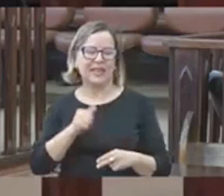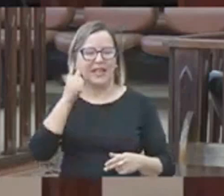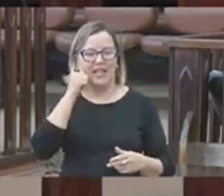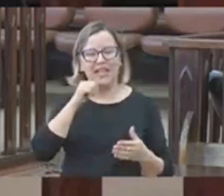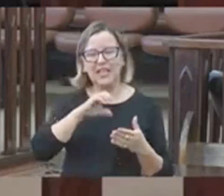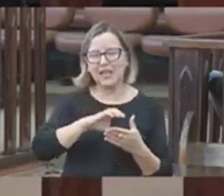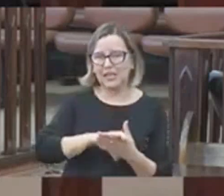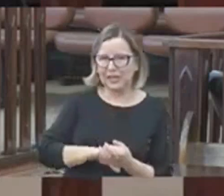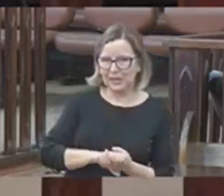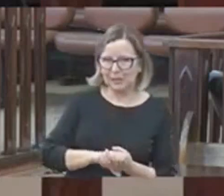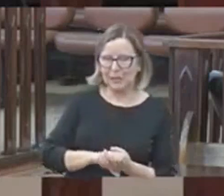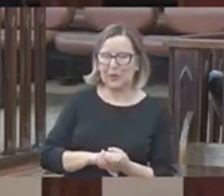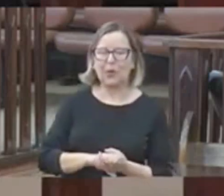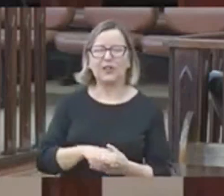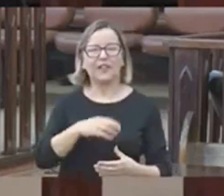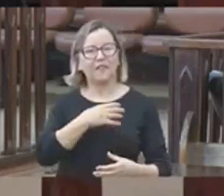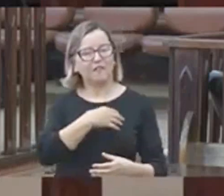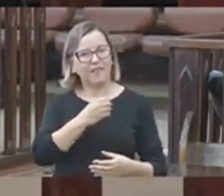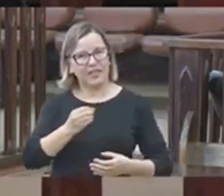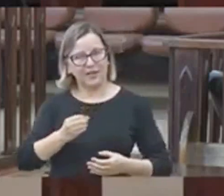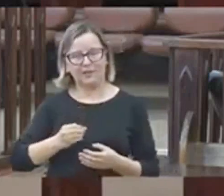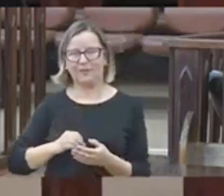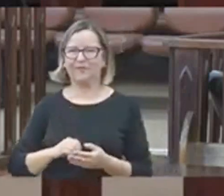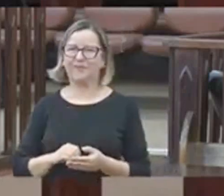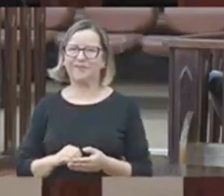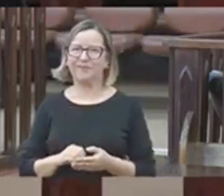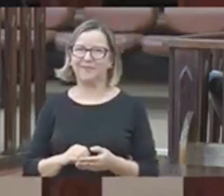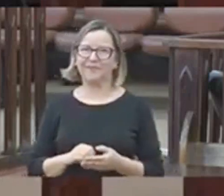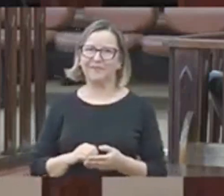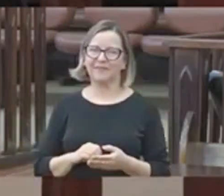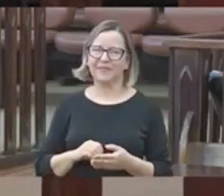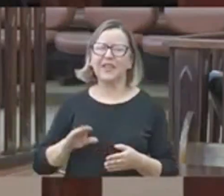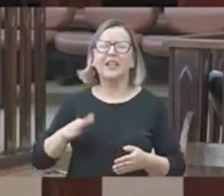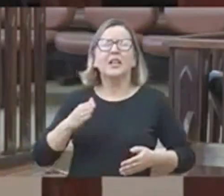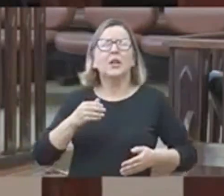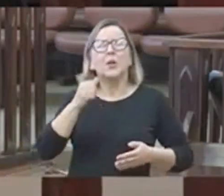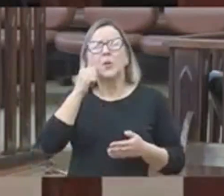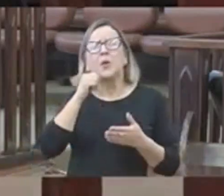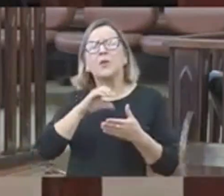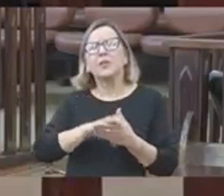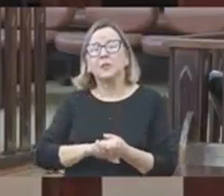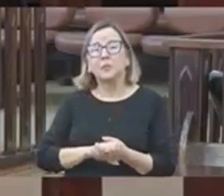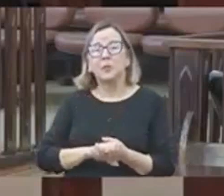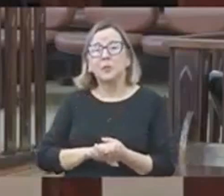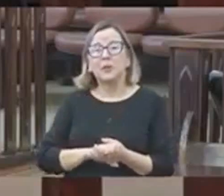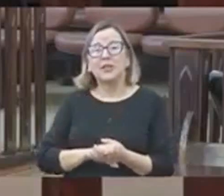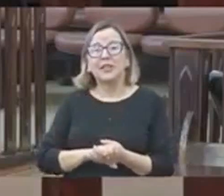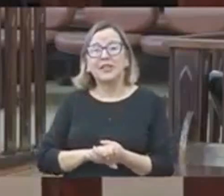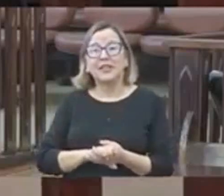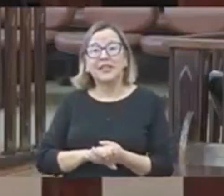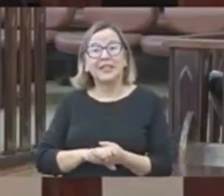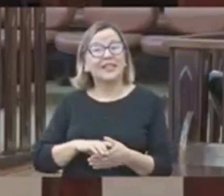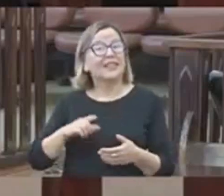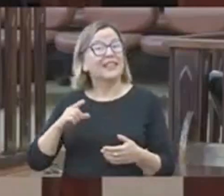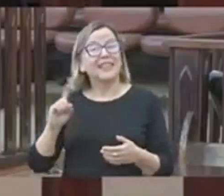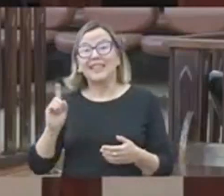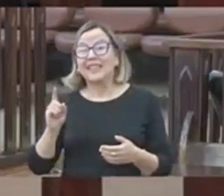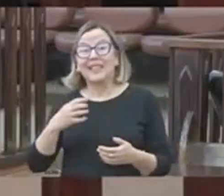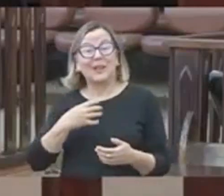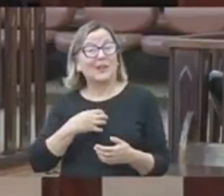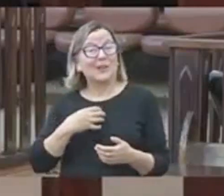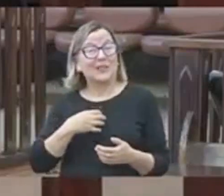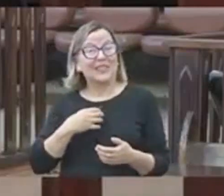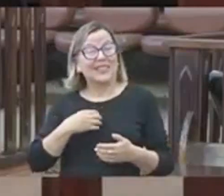estará confortável no cuidado amoroso do seu marido? Porém,